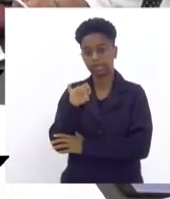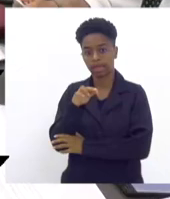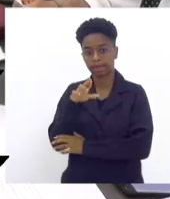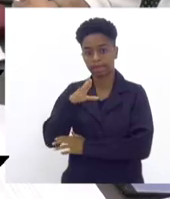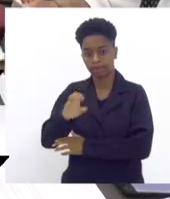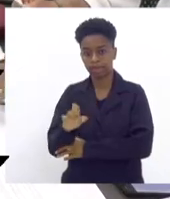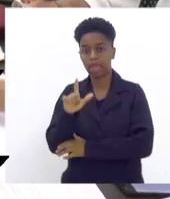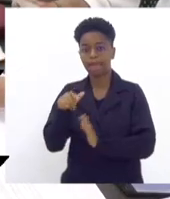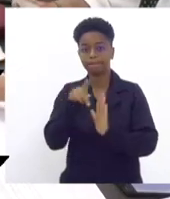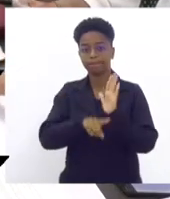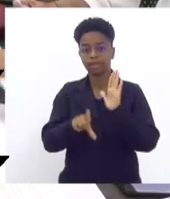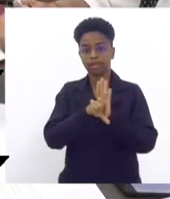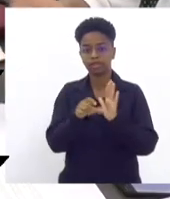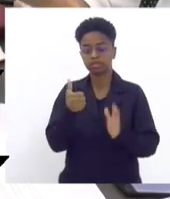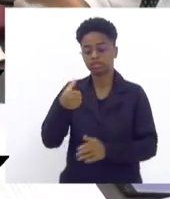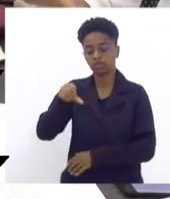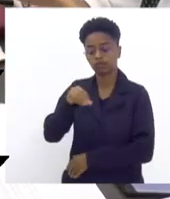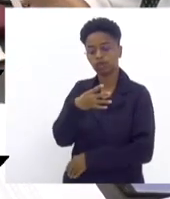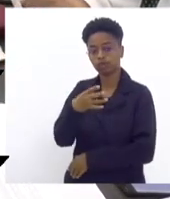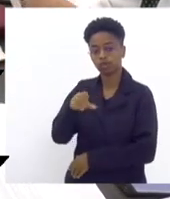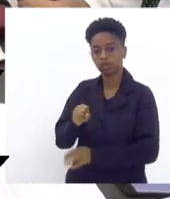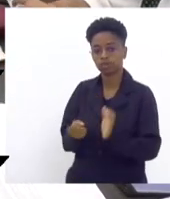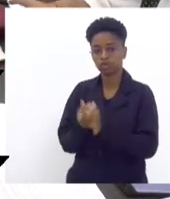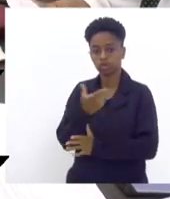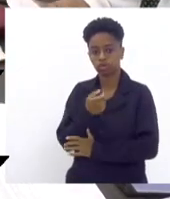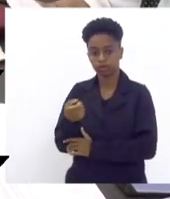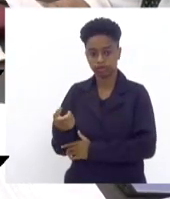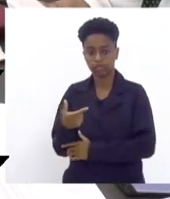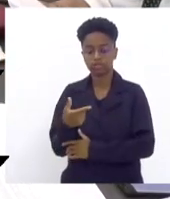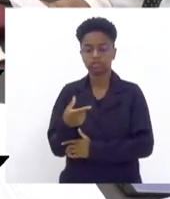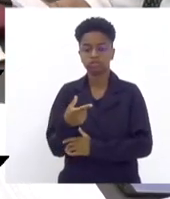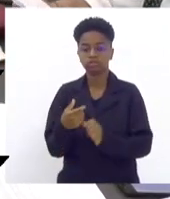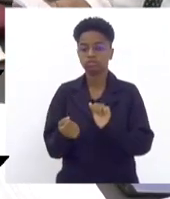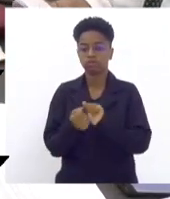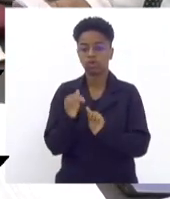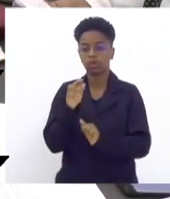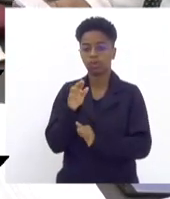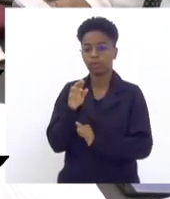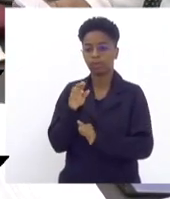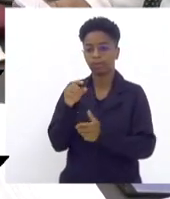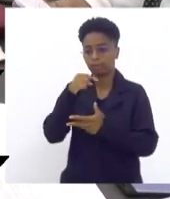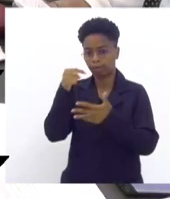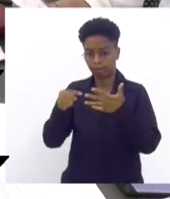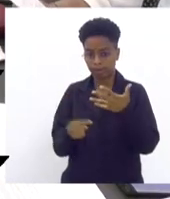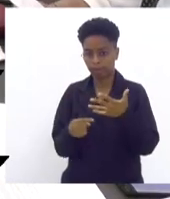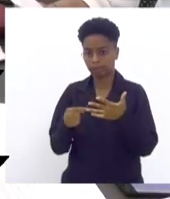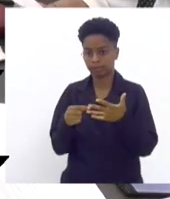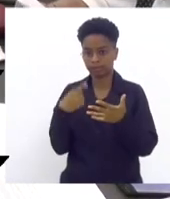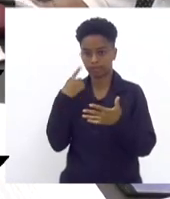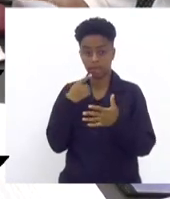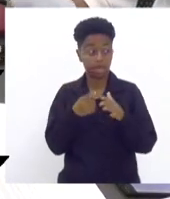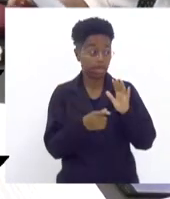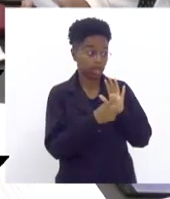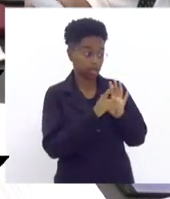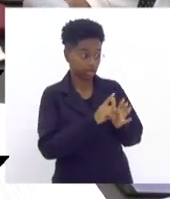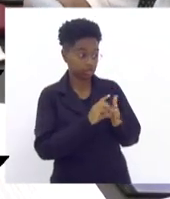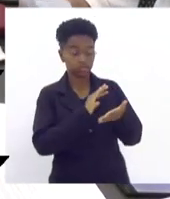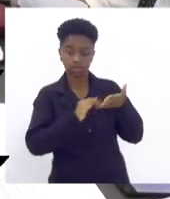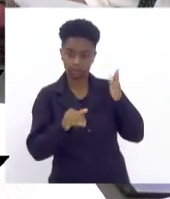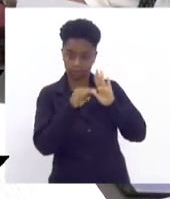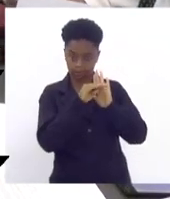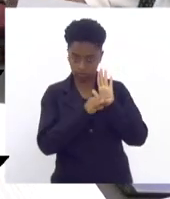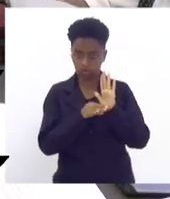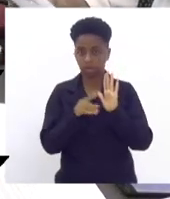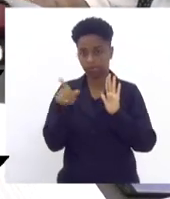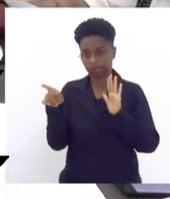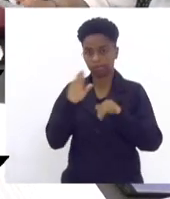PL 1948 de 2020, de autoria dos deputados Bebeto, Carlos Macedo, Marta Rocha e Thiago Pampolha. Pois não. Pode retirar da pauta. Projeto retirado de pauta, o pedido do